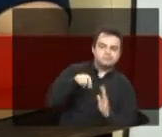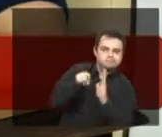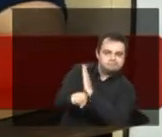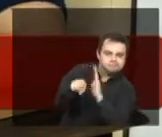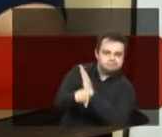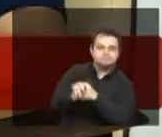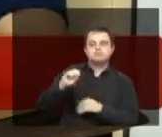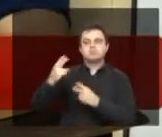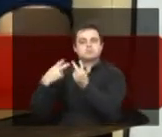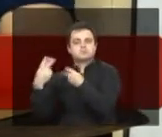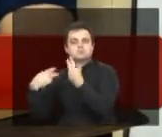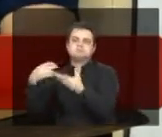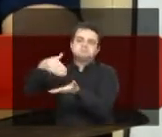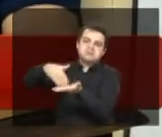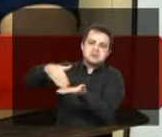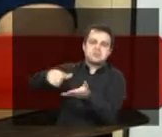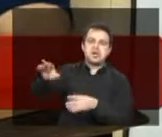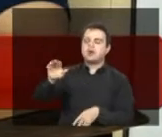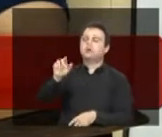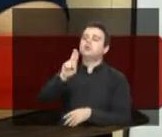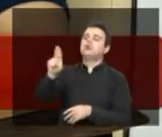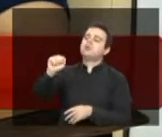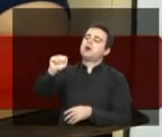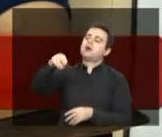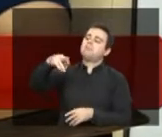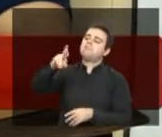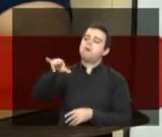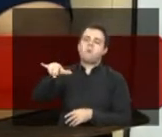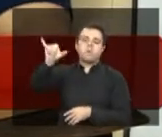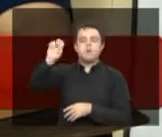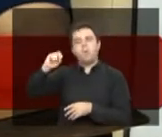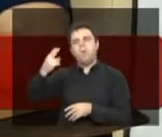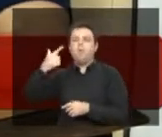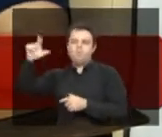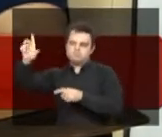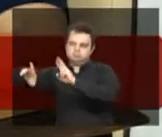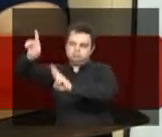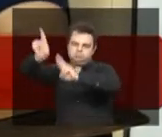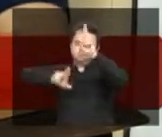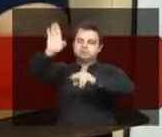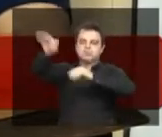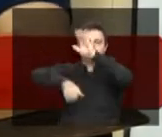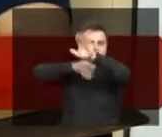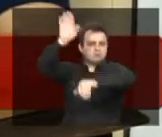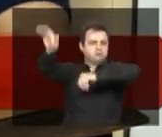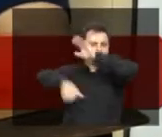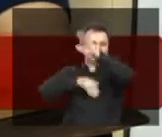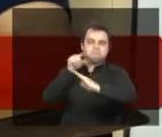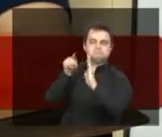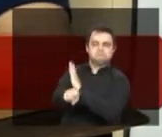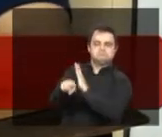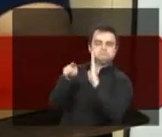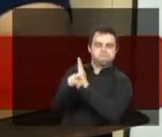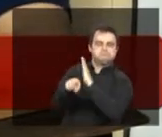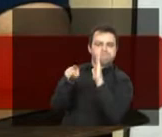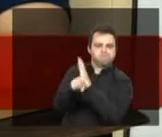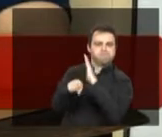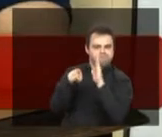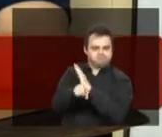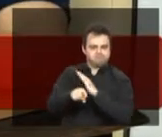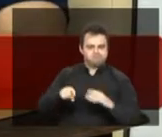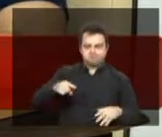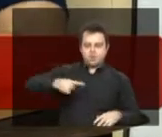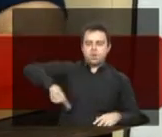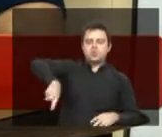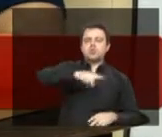do transporte, seja o Amaury ou não, outras pessoas, porque a gente está fazendo um verdadeiro, a gente